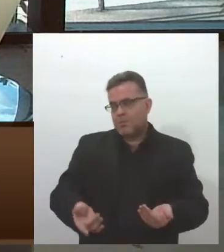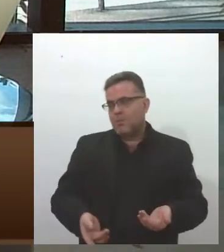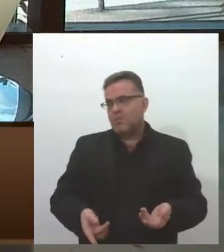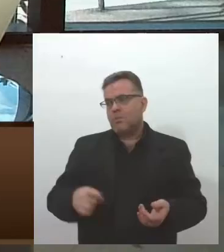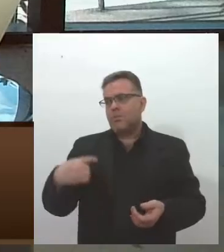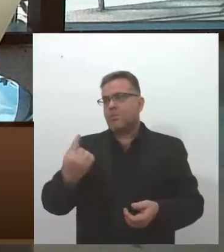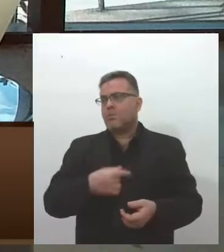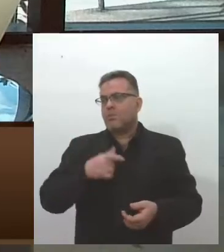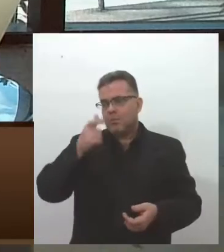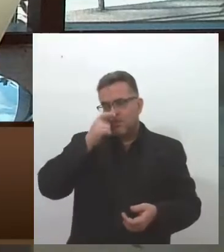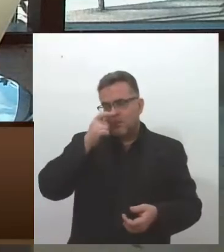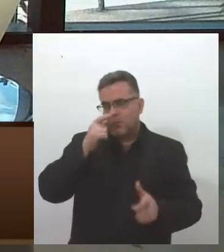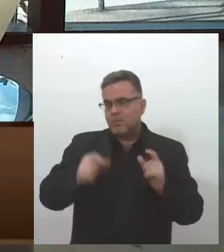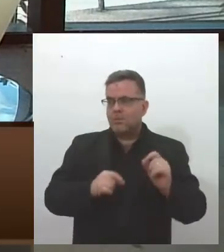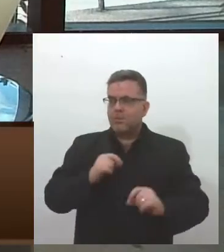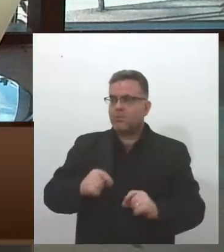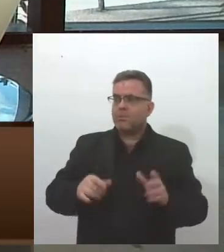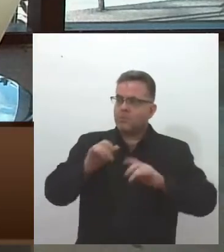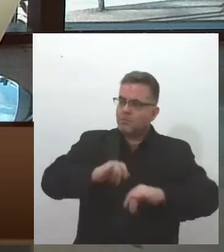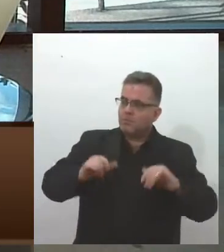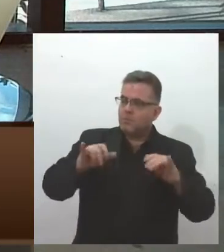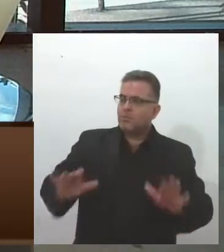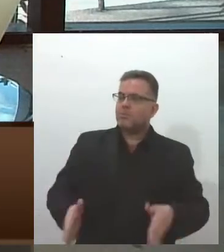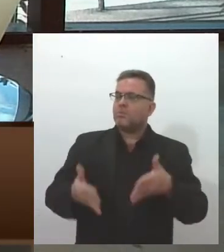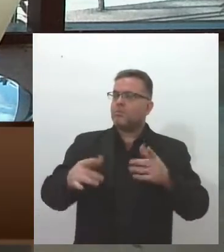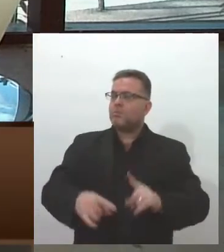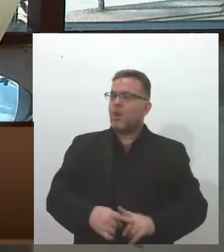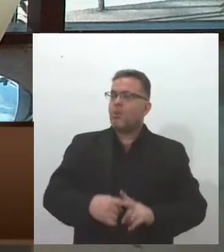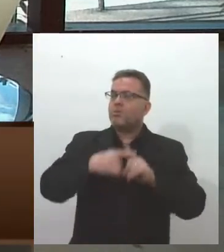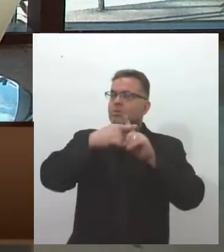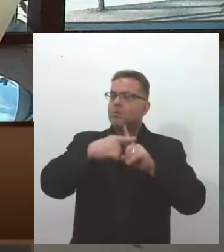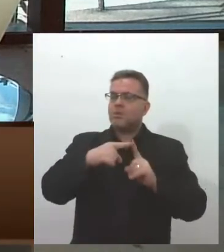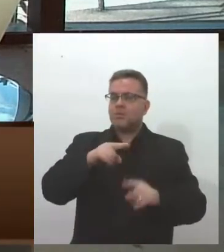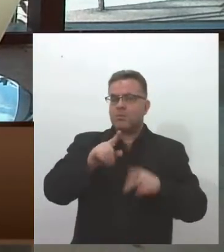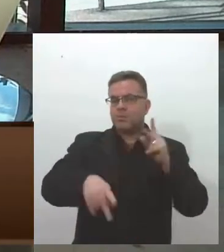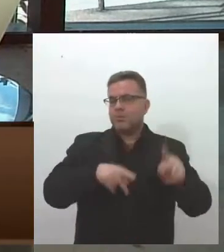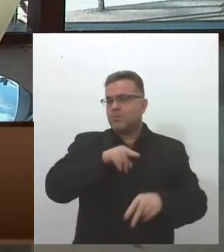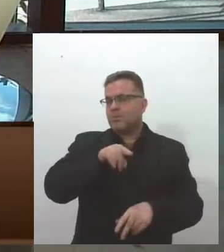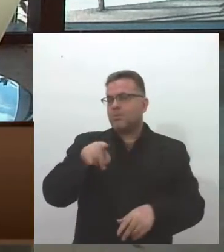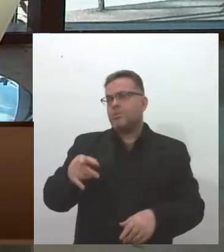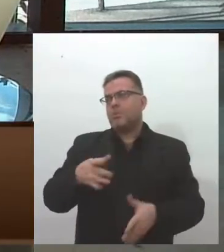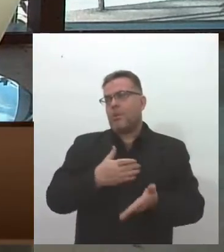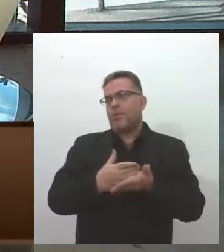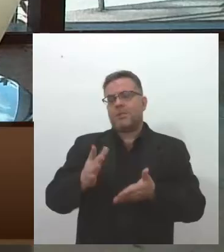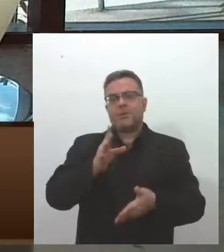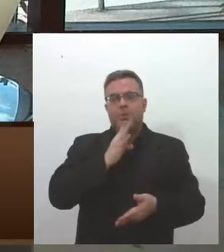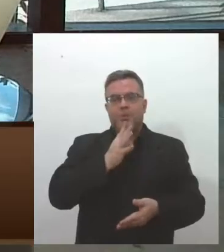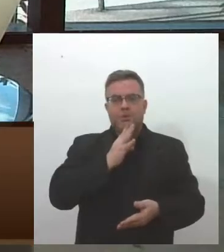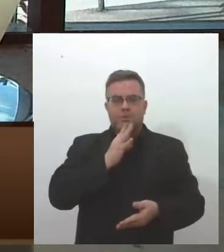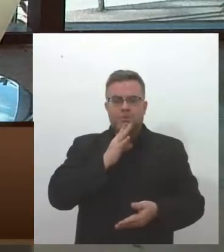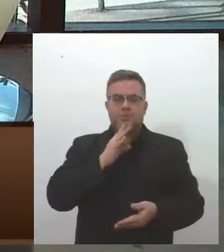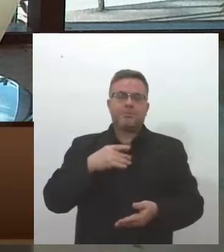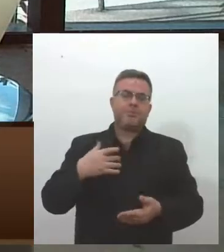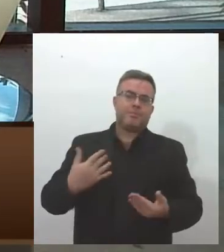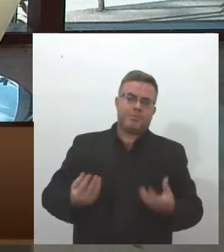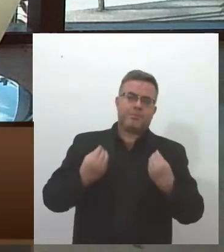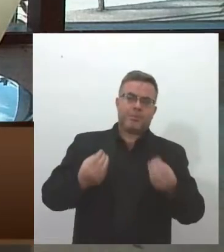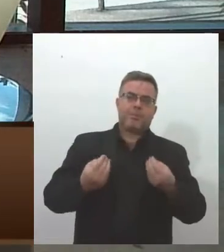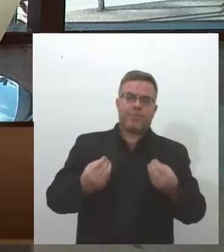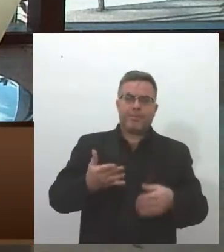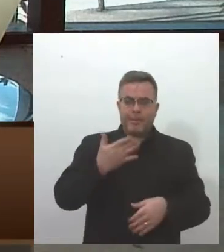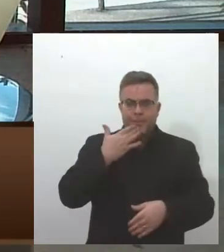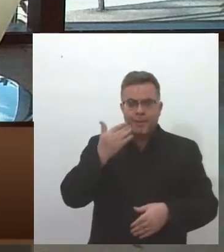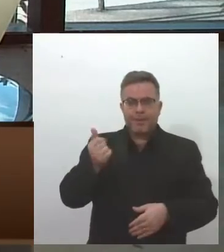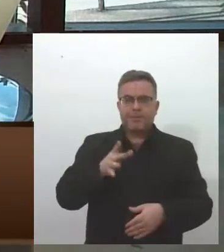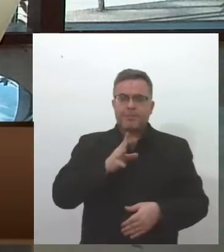telespectadores e internautas, e deixar aquela mensagem de otimismo para que a população comece a conhecer melhor o seu próprio estado, conheça melhor o